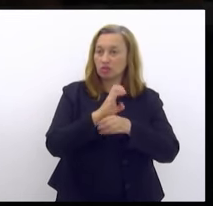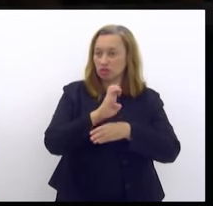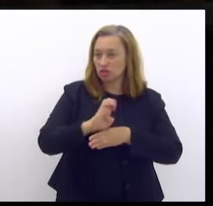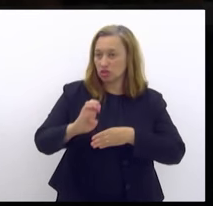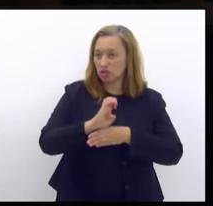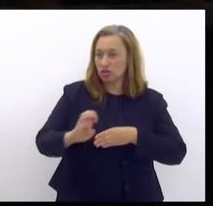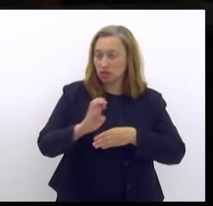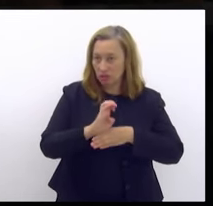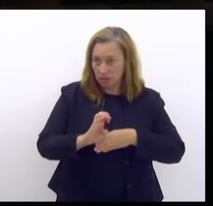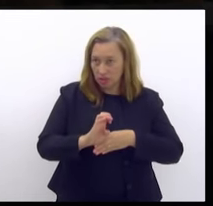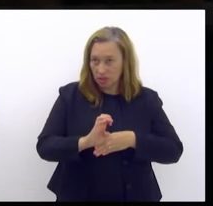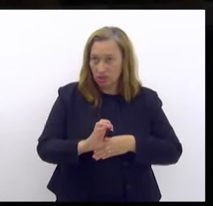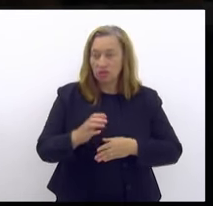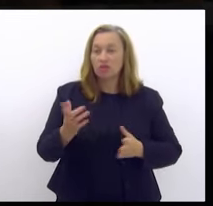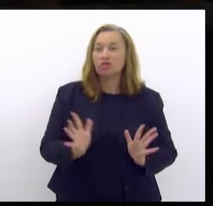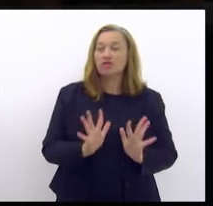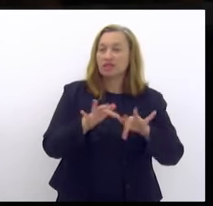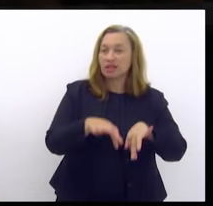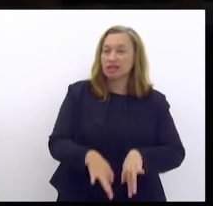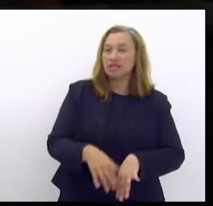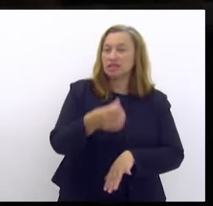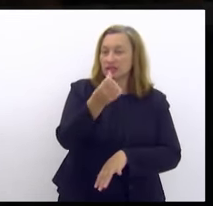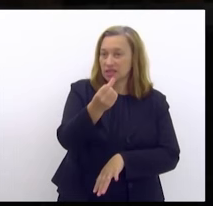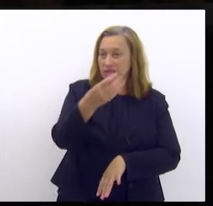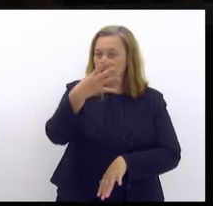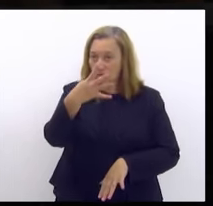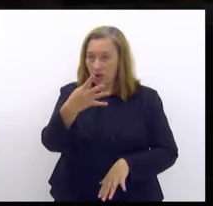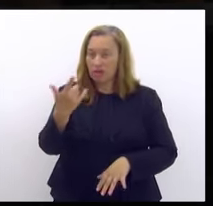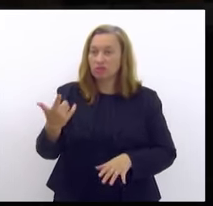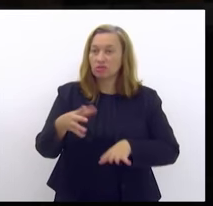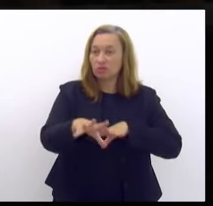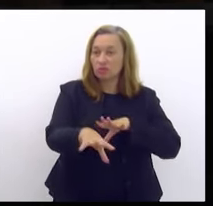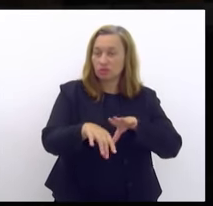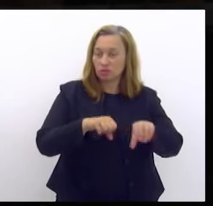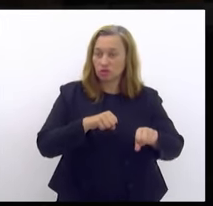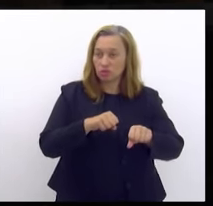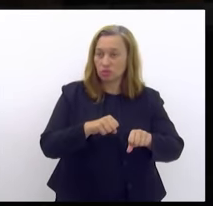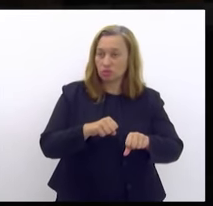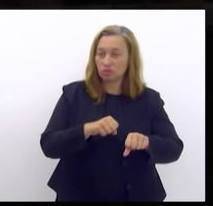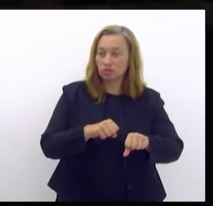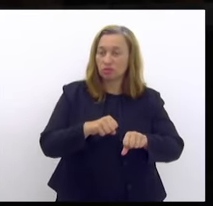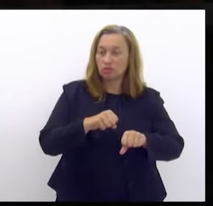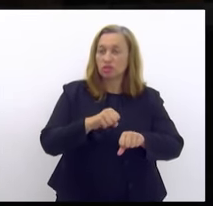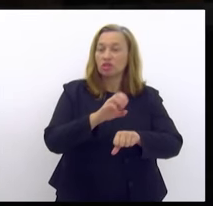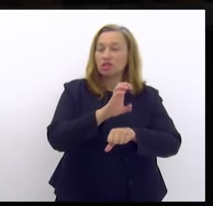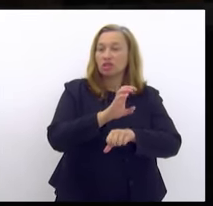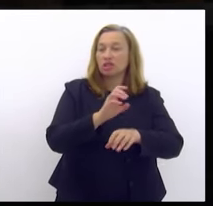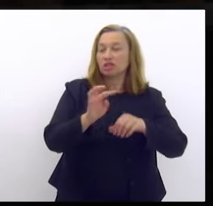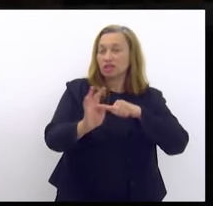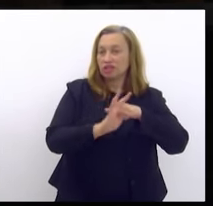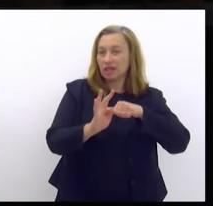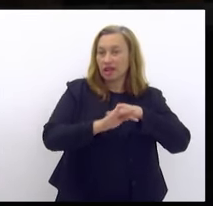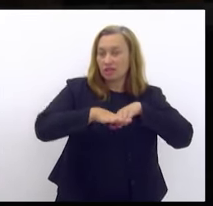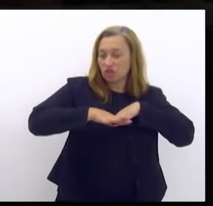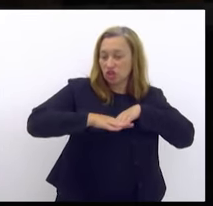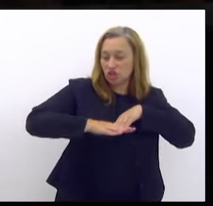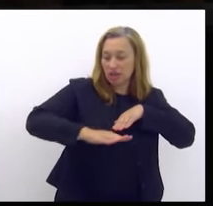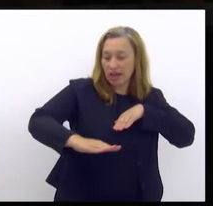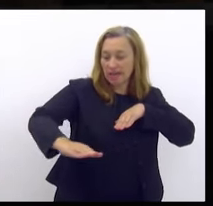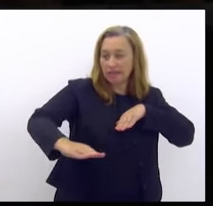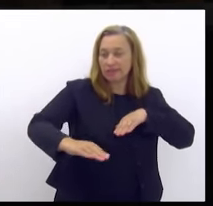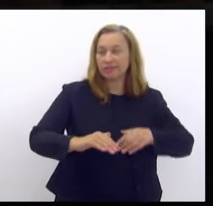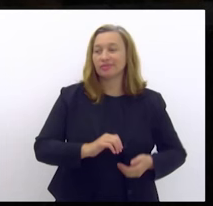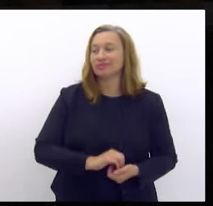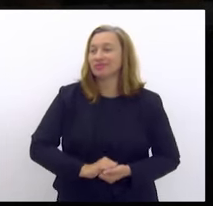os créditos em 64 e tive o diploma de técnico de estradas em 1965.